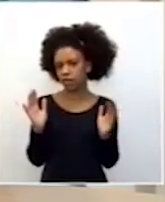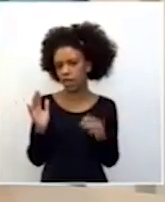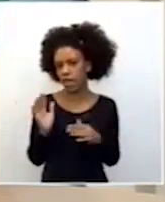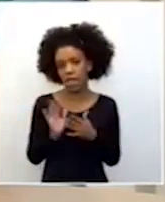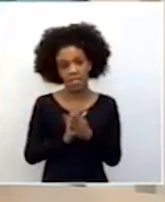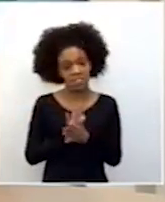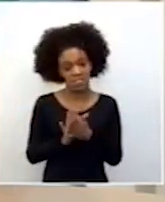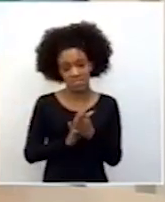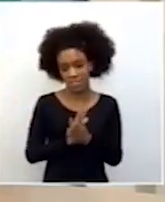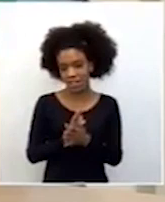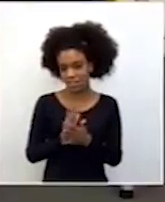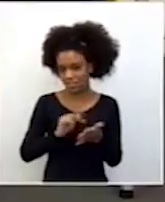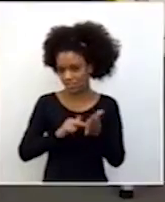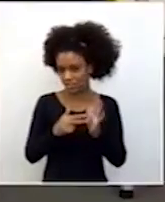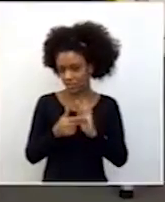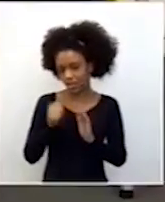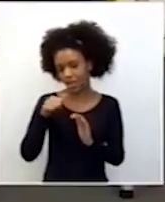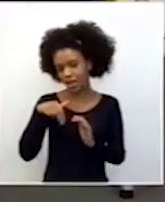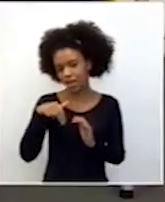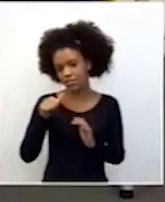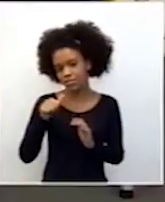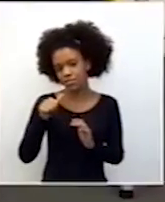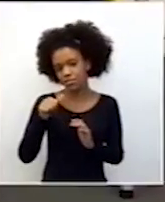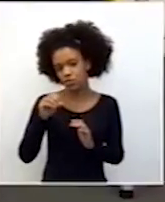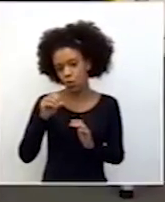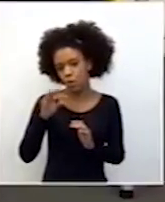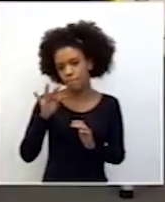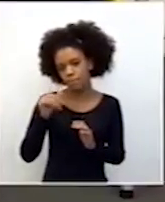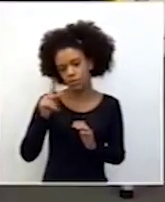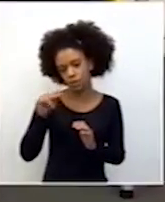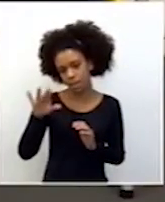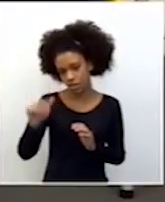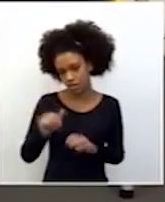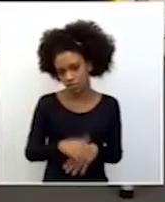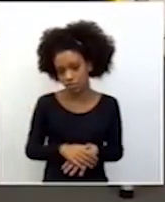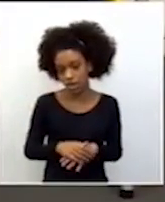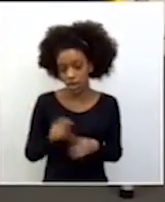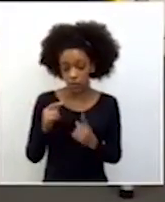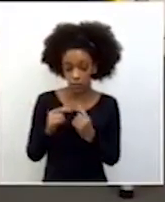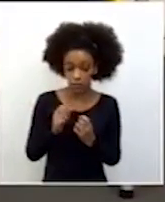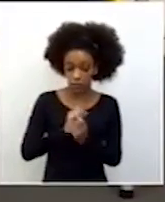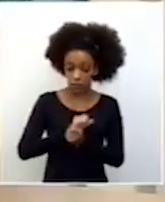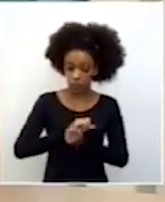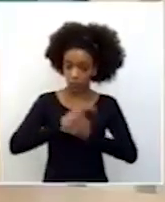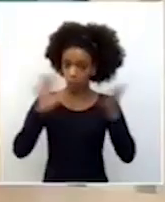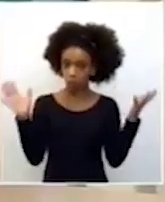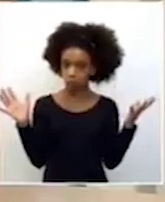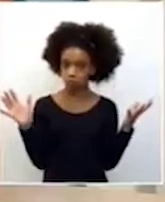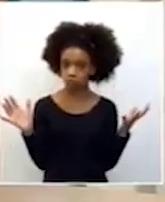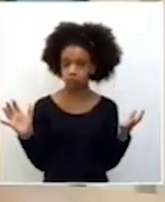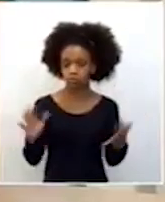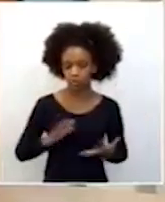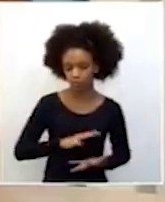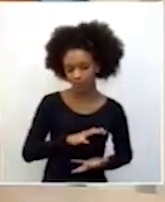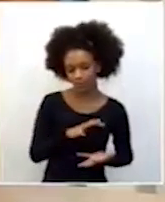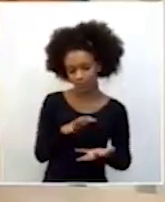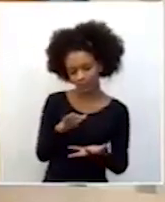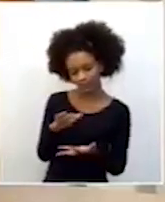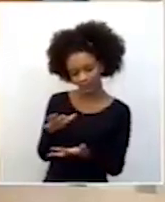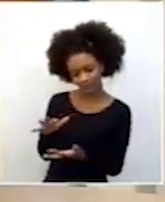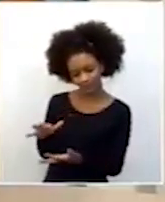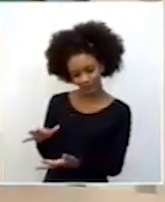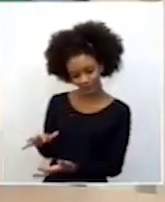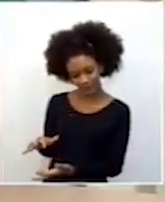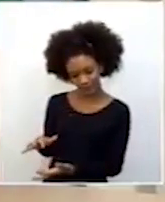da onomatopeia, mas você tinha dito que era um pavio, é uma bomba, então ele está entregando a Terra e a Terra está